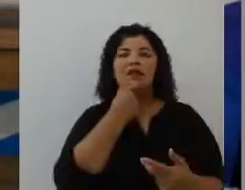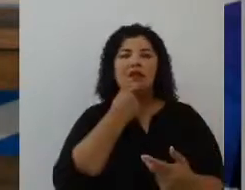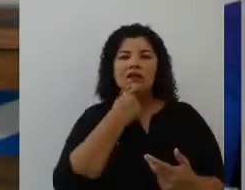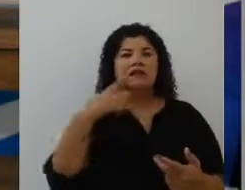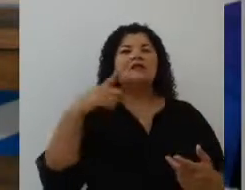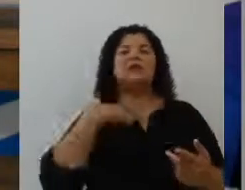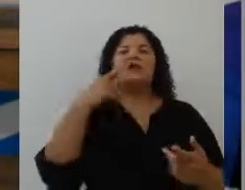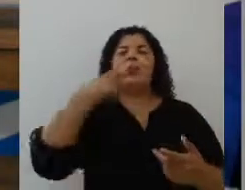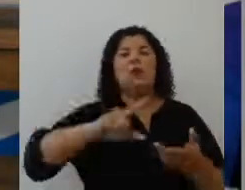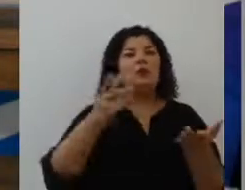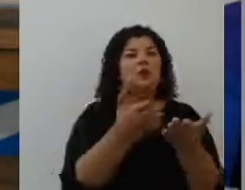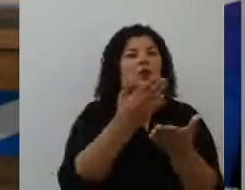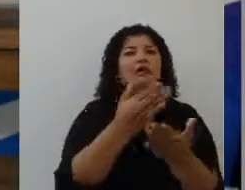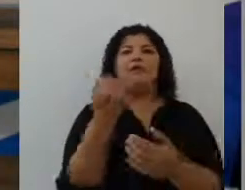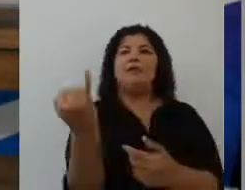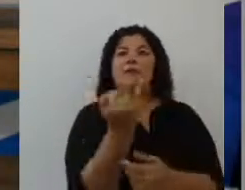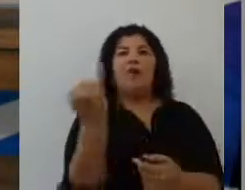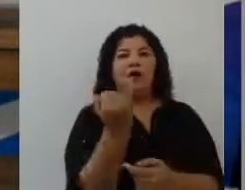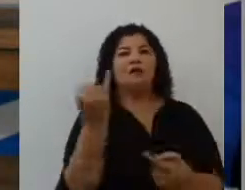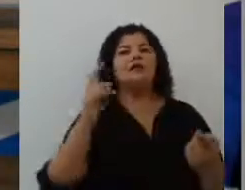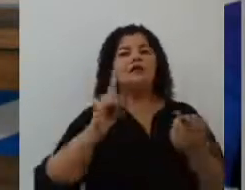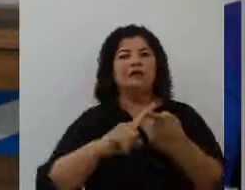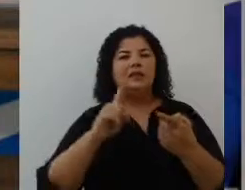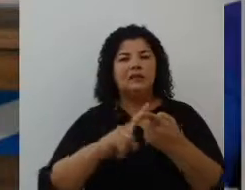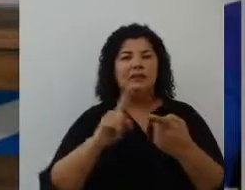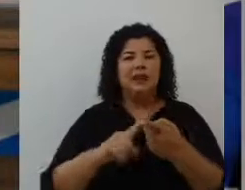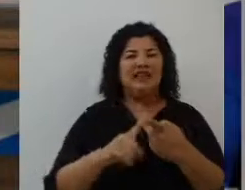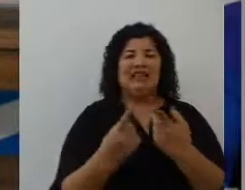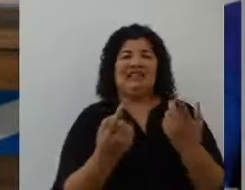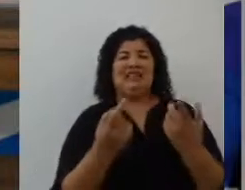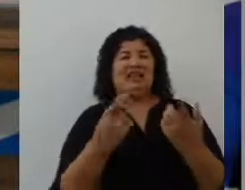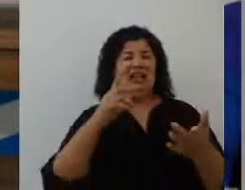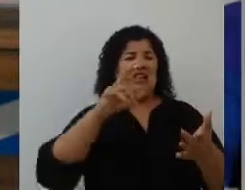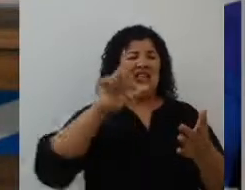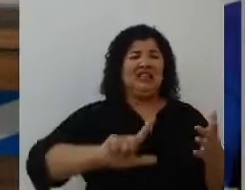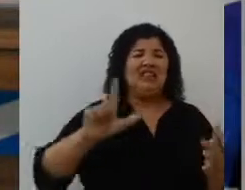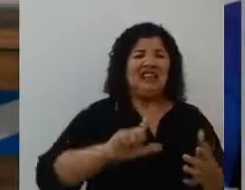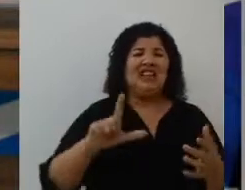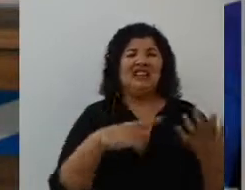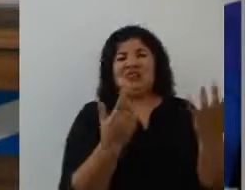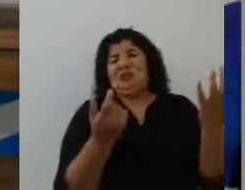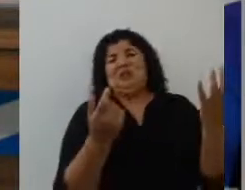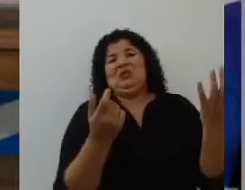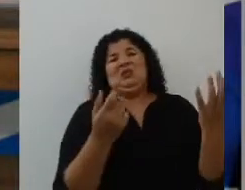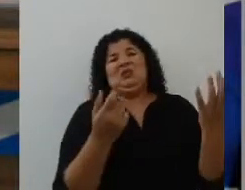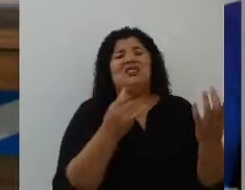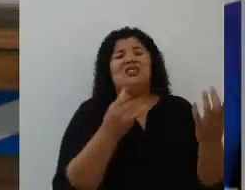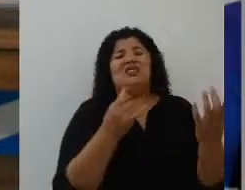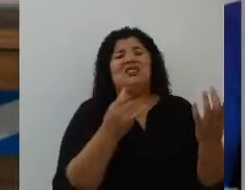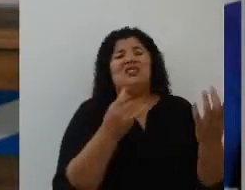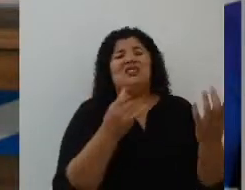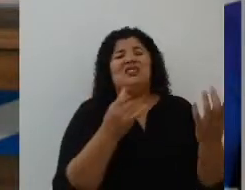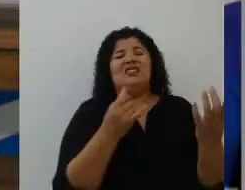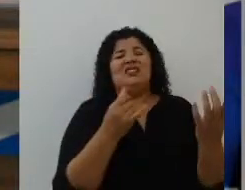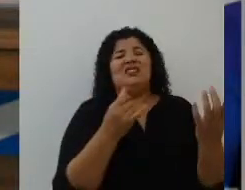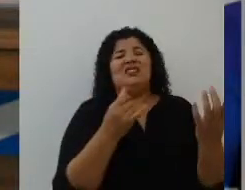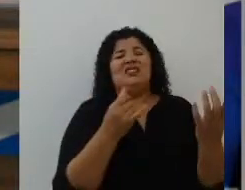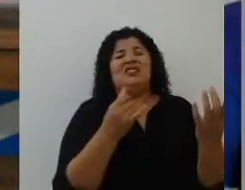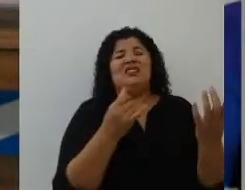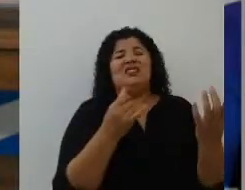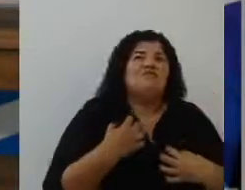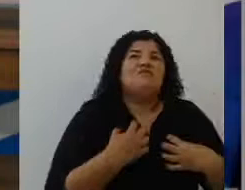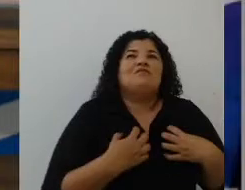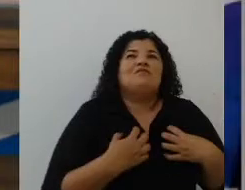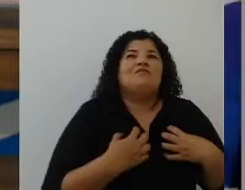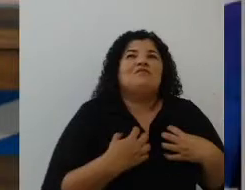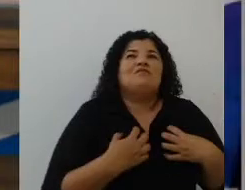Byron, né? Da literatura byroniana, pessimista, geração do spleen, da melancolia, do tédio, do culto à noite, do